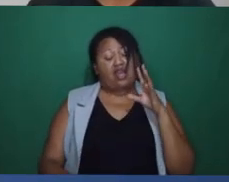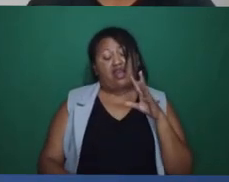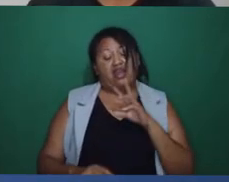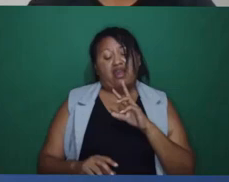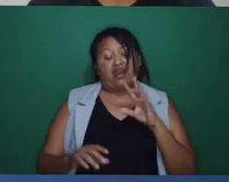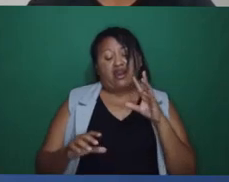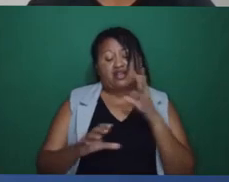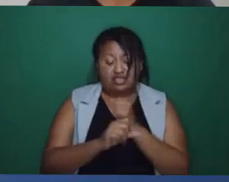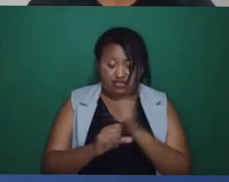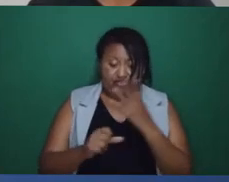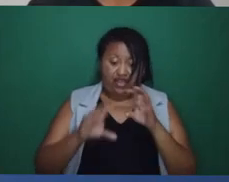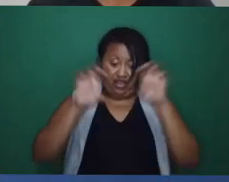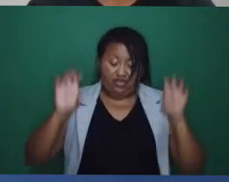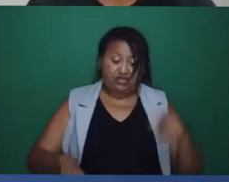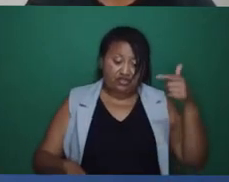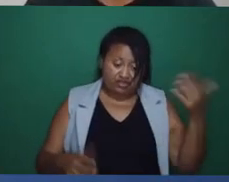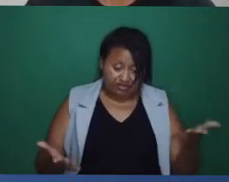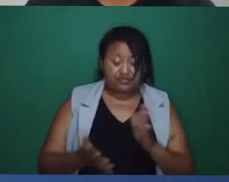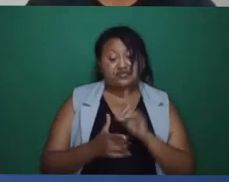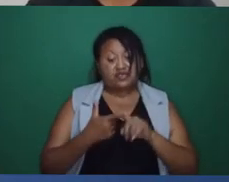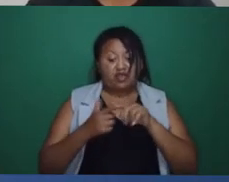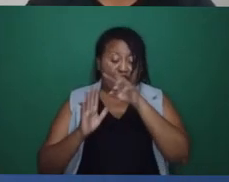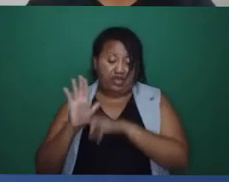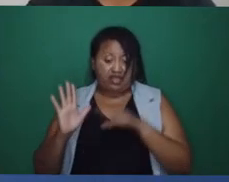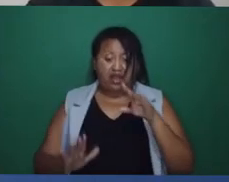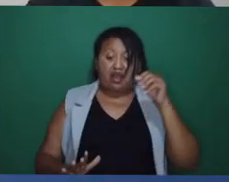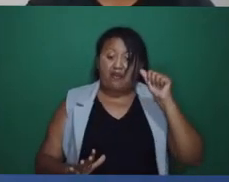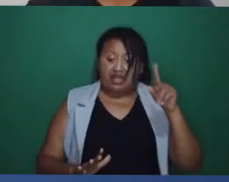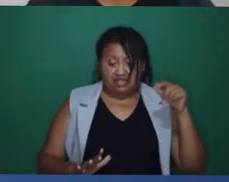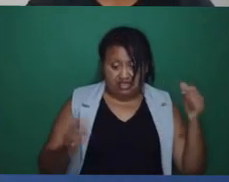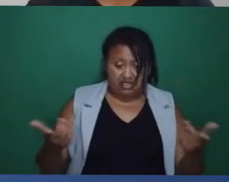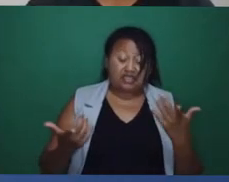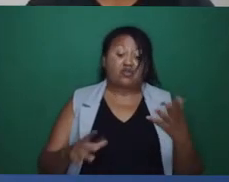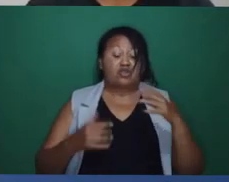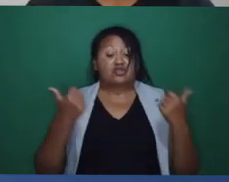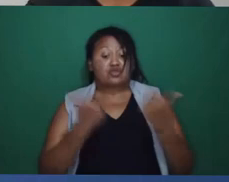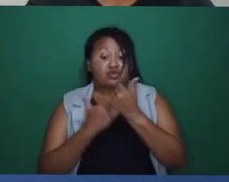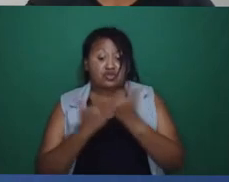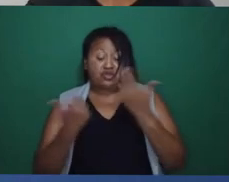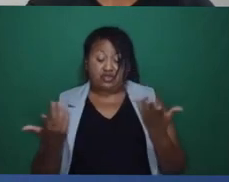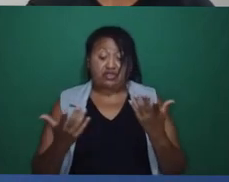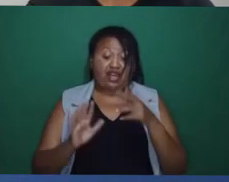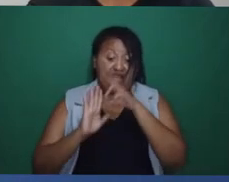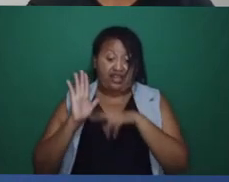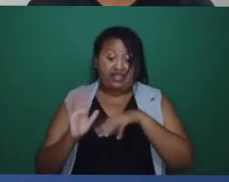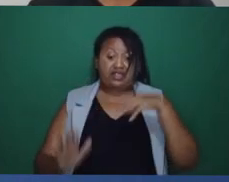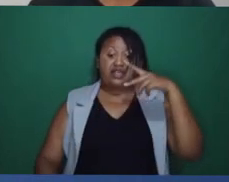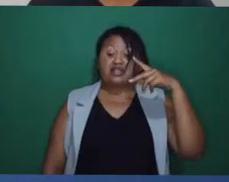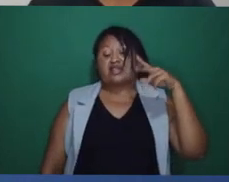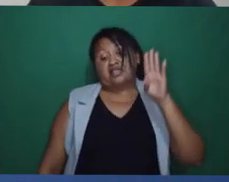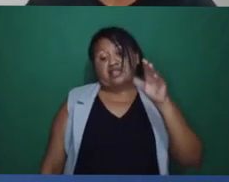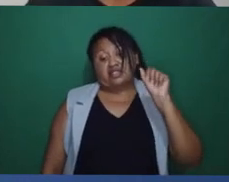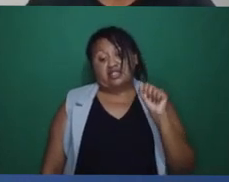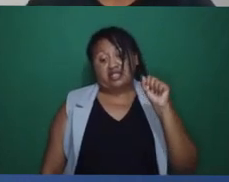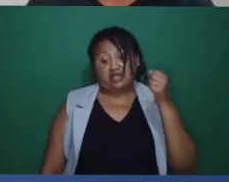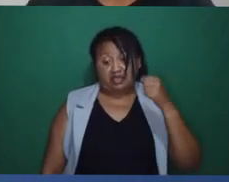resolveremos também por fórmula de Bhaskara substituindo todos os valores na fórmula de Bhaskara nós teremos que